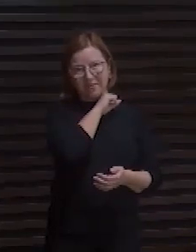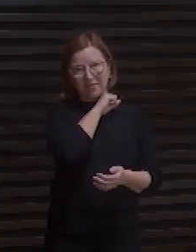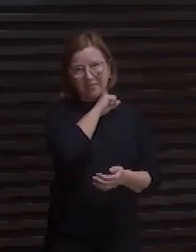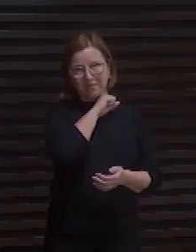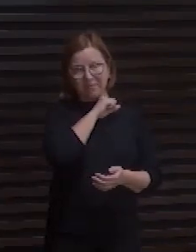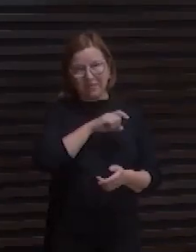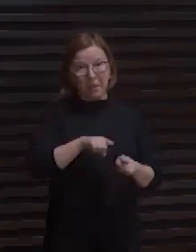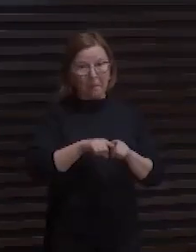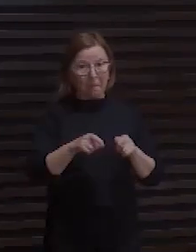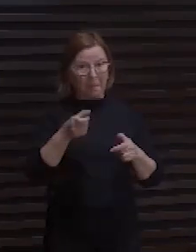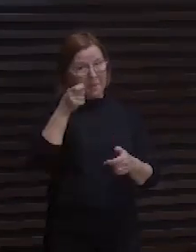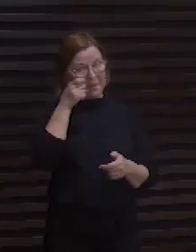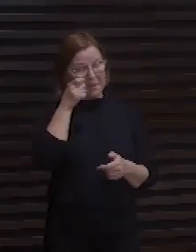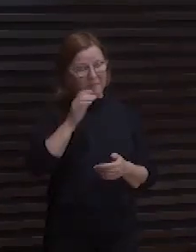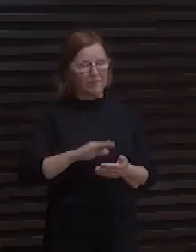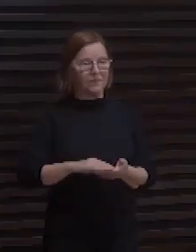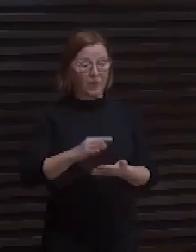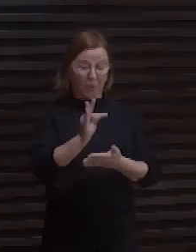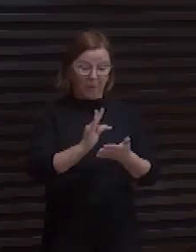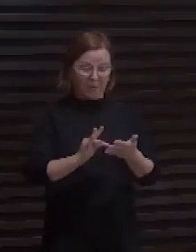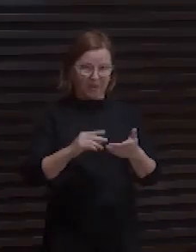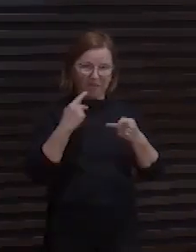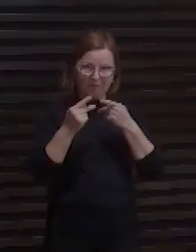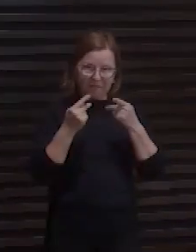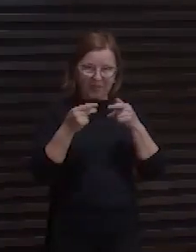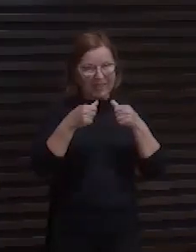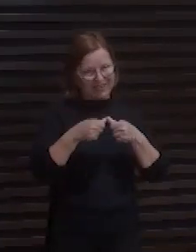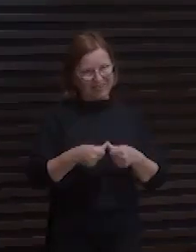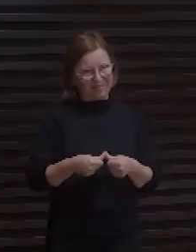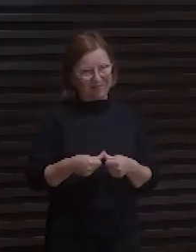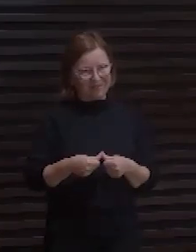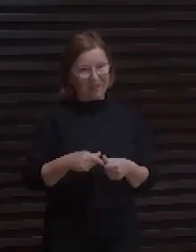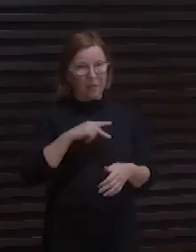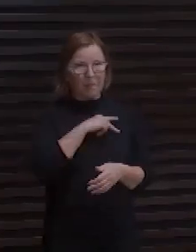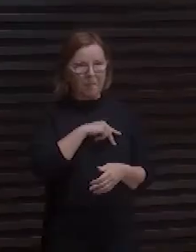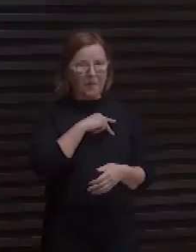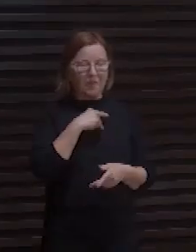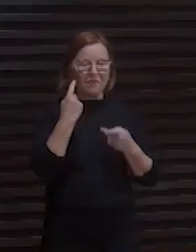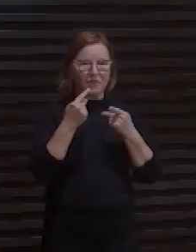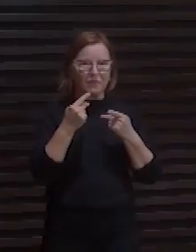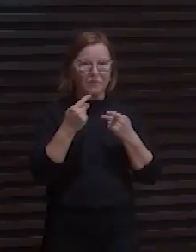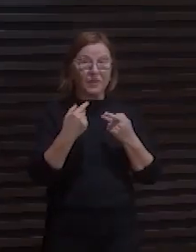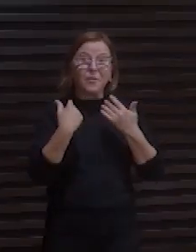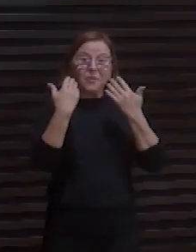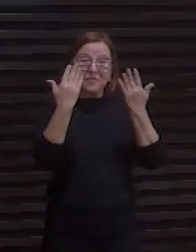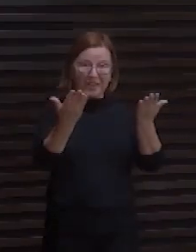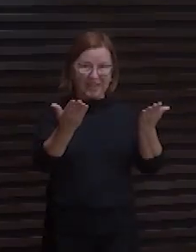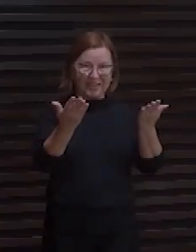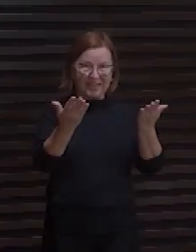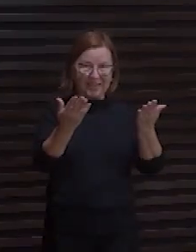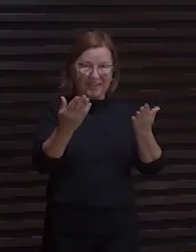Mas olha que interessante, o texto está dizendo exatamente isso. Paulo está dizendo: ofereçam o